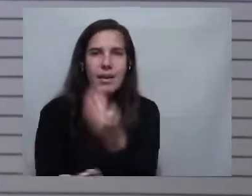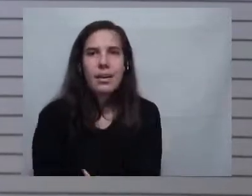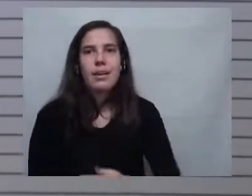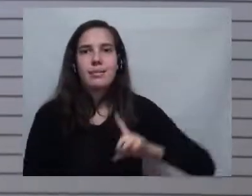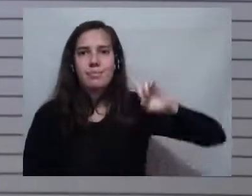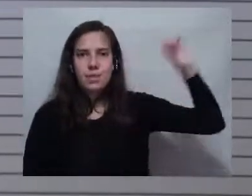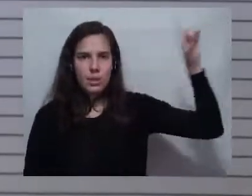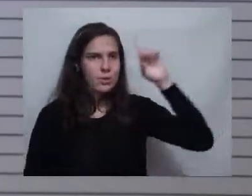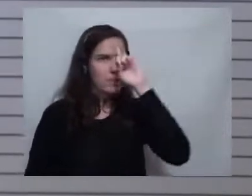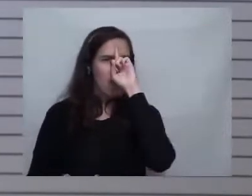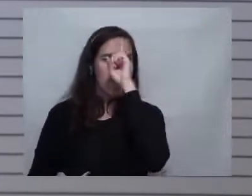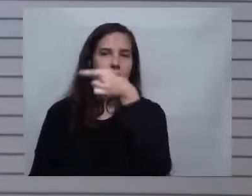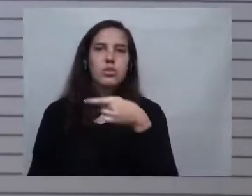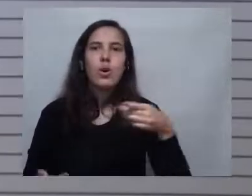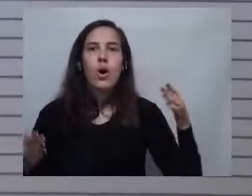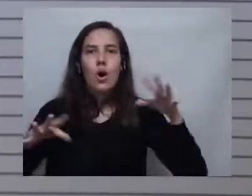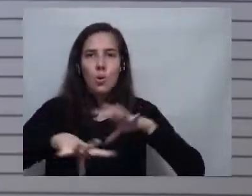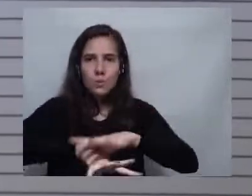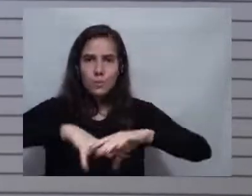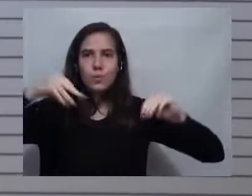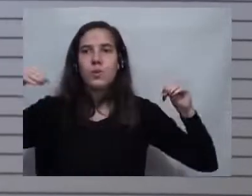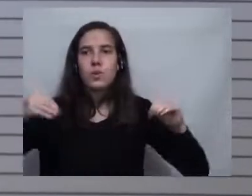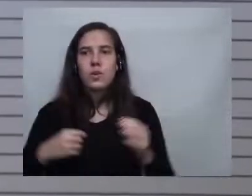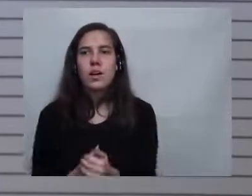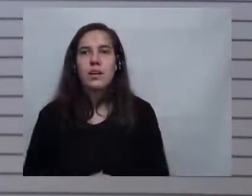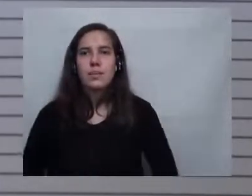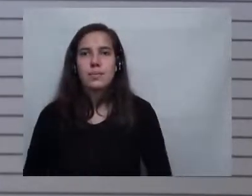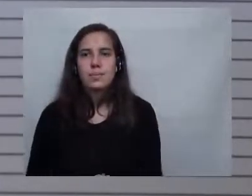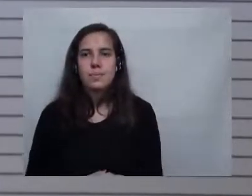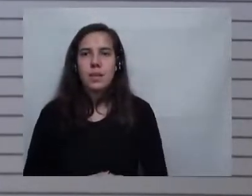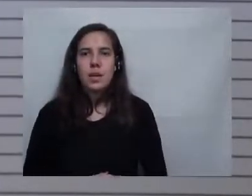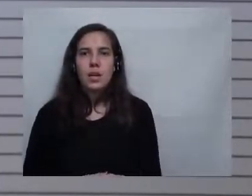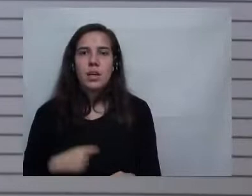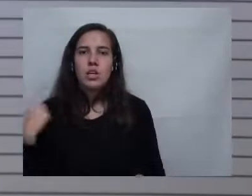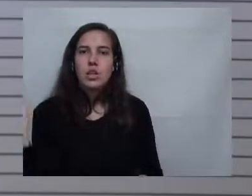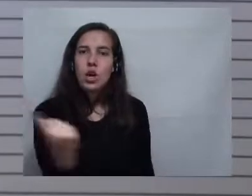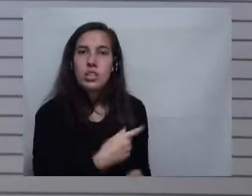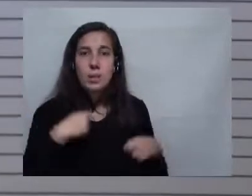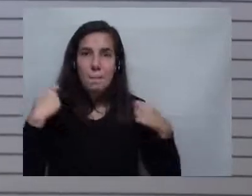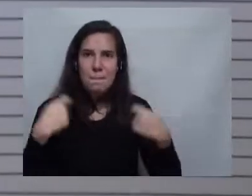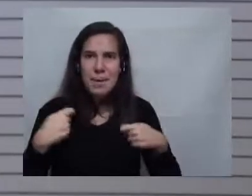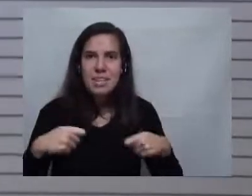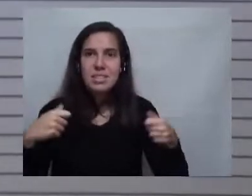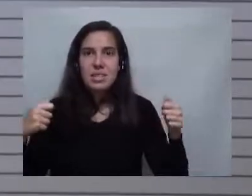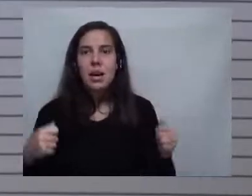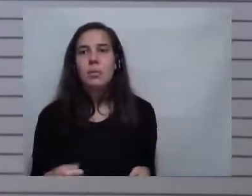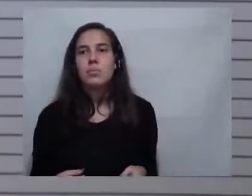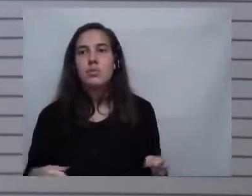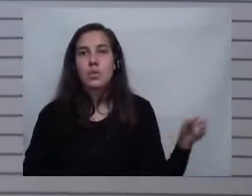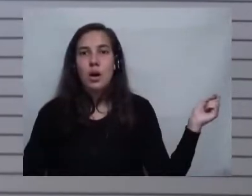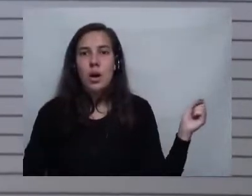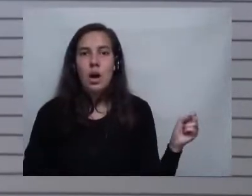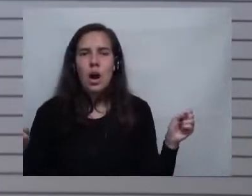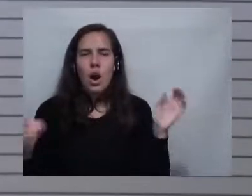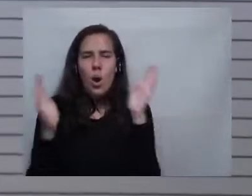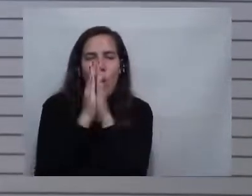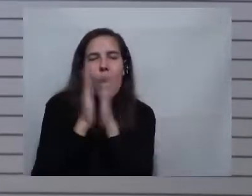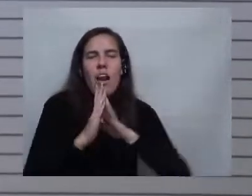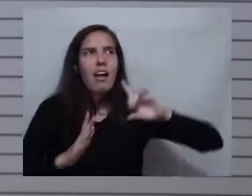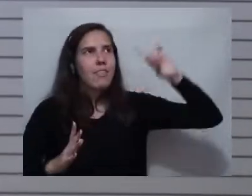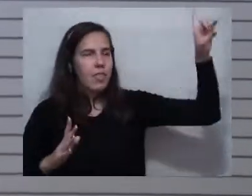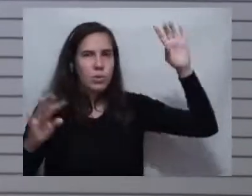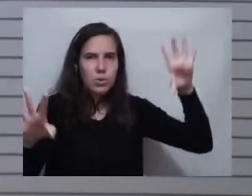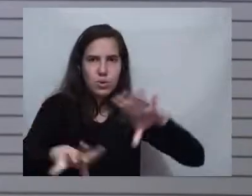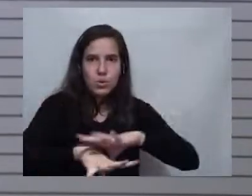é porque se nós não estamos matando a fome de gente o evangelho a história se nós não estamos curando o evangelho essa